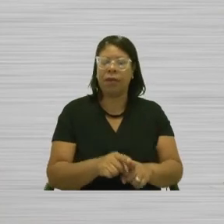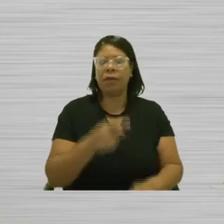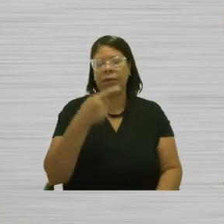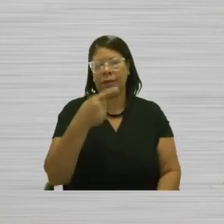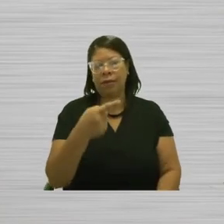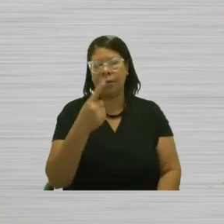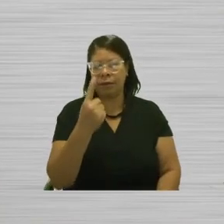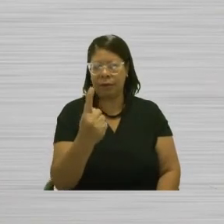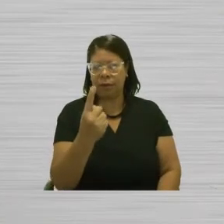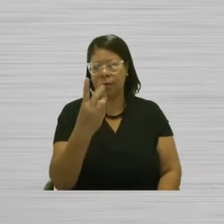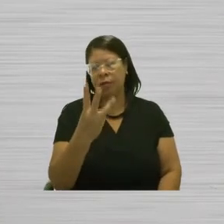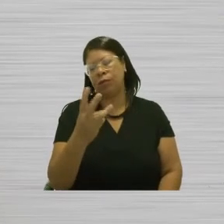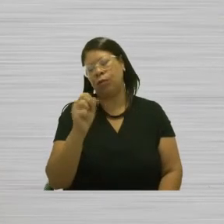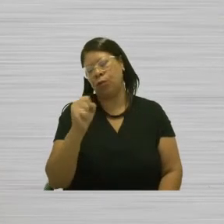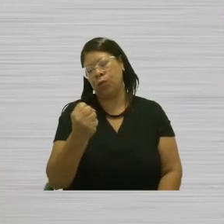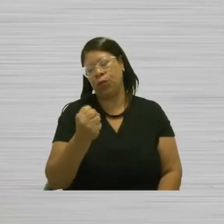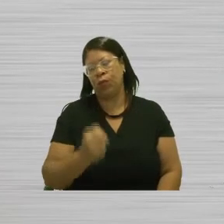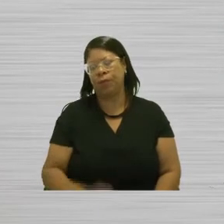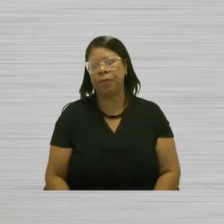178.